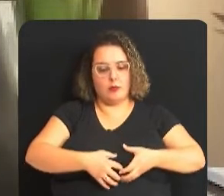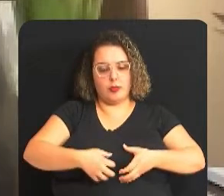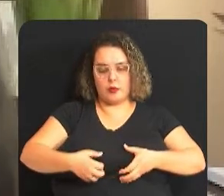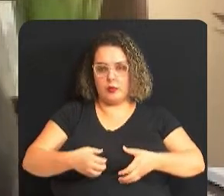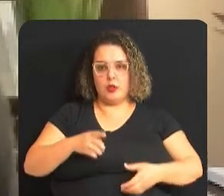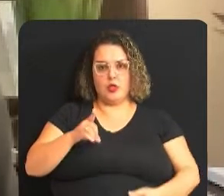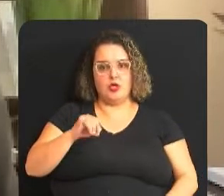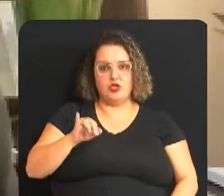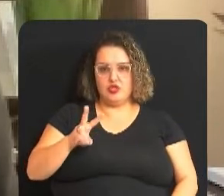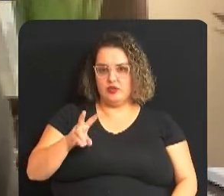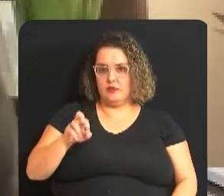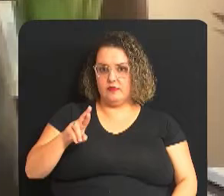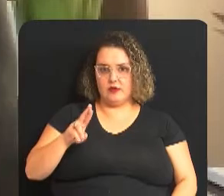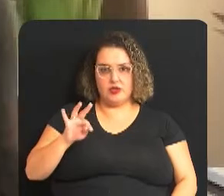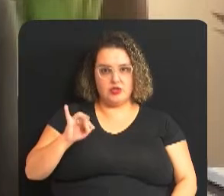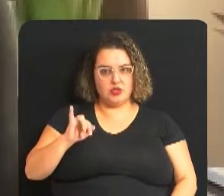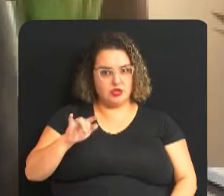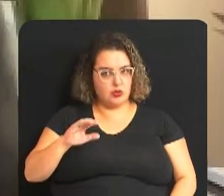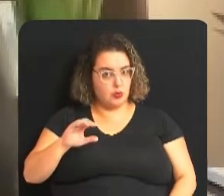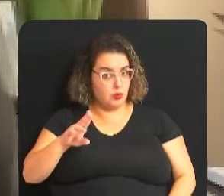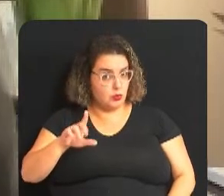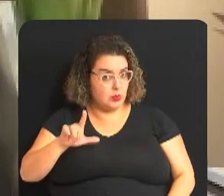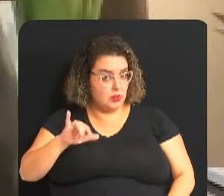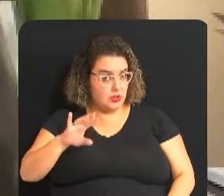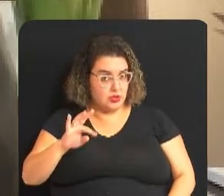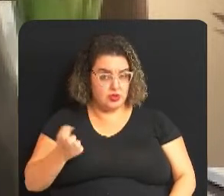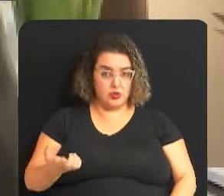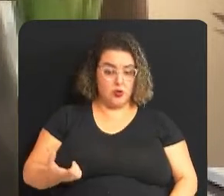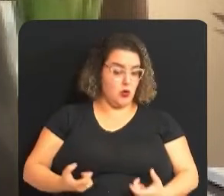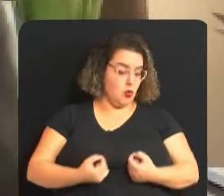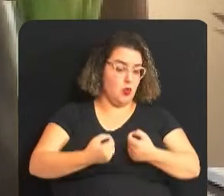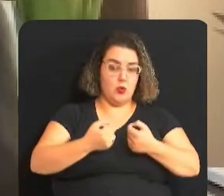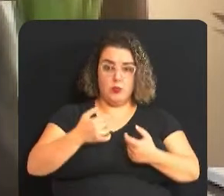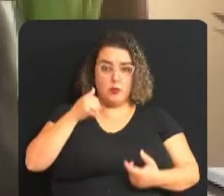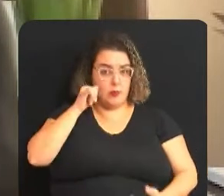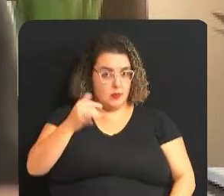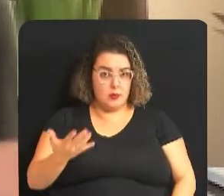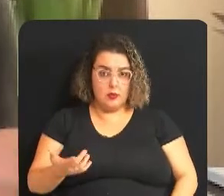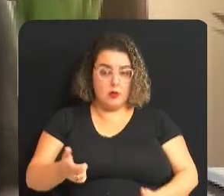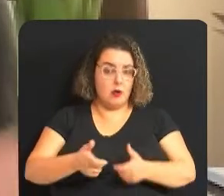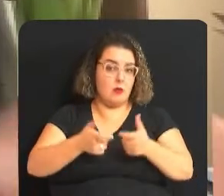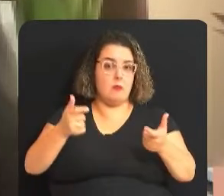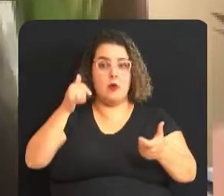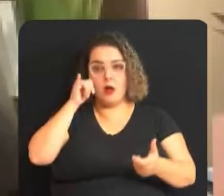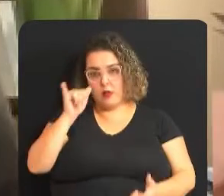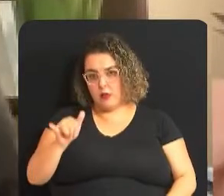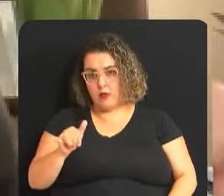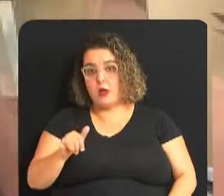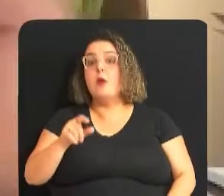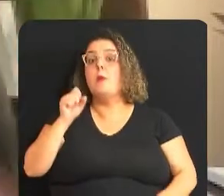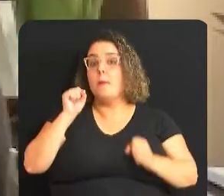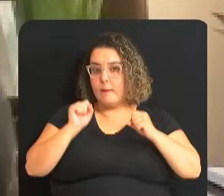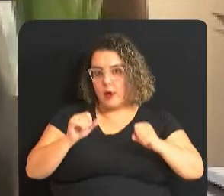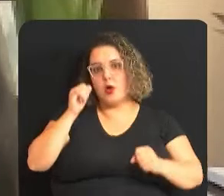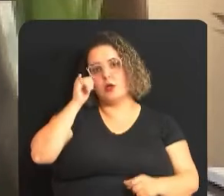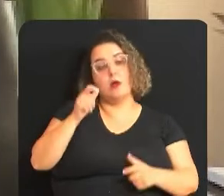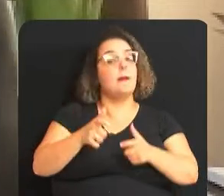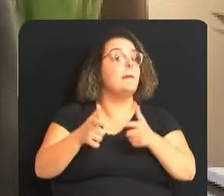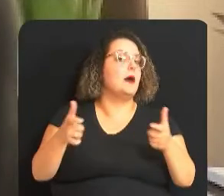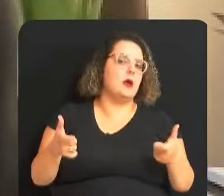diverticulite que você não preveniu, um tumor que você não preveniu, porque a maioria dos tumores são evitáveis, a